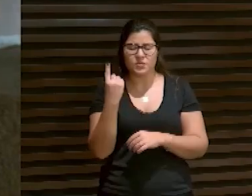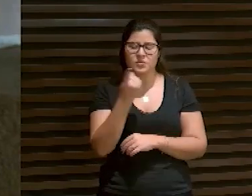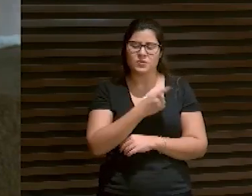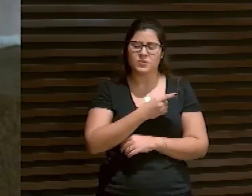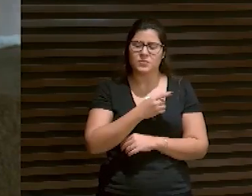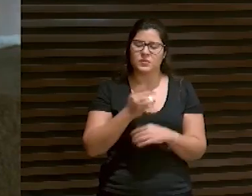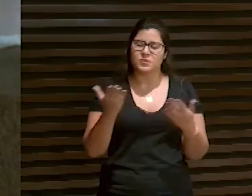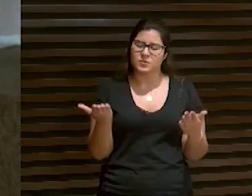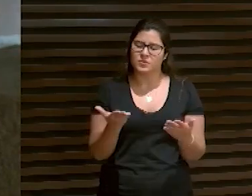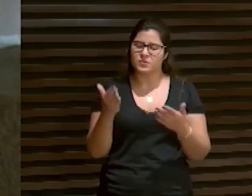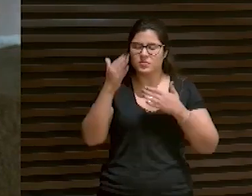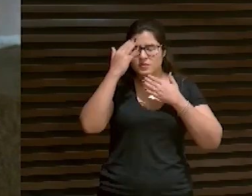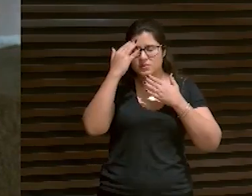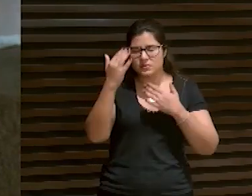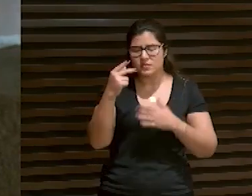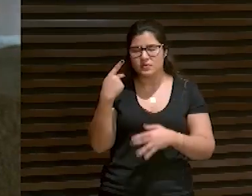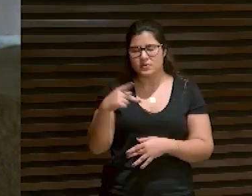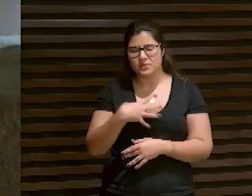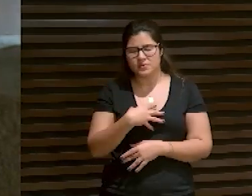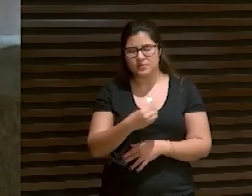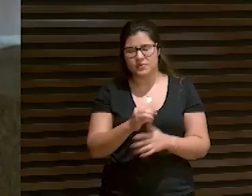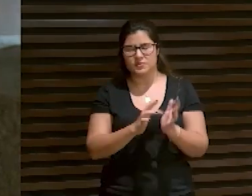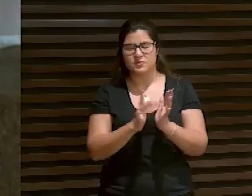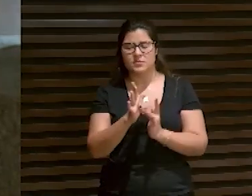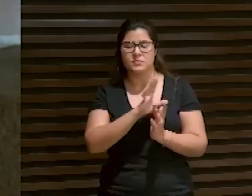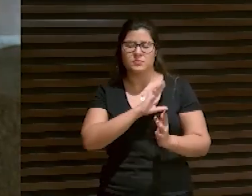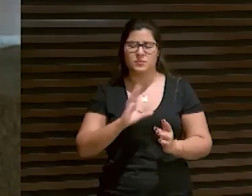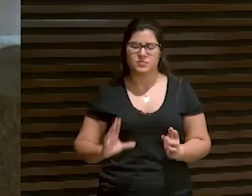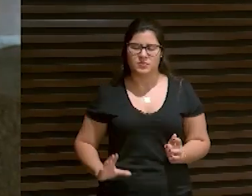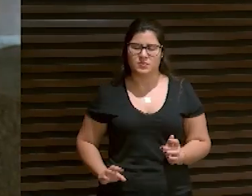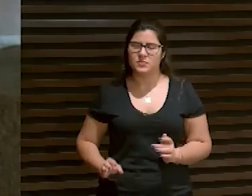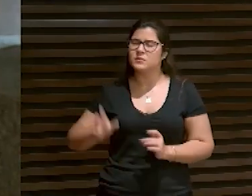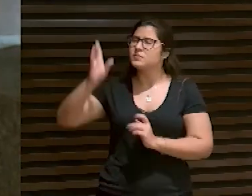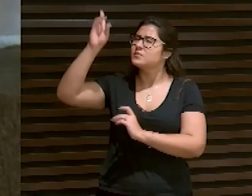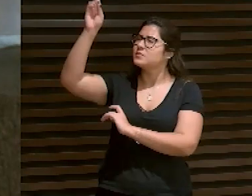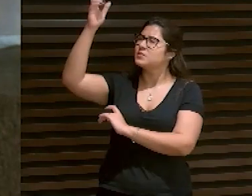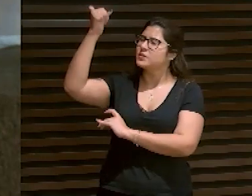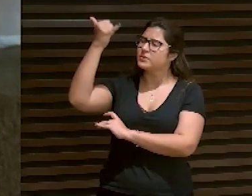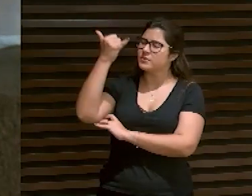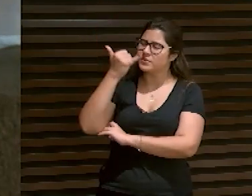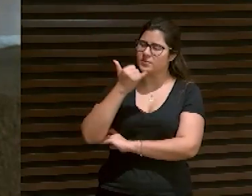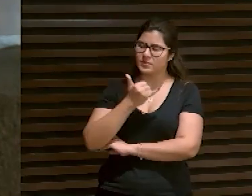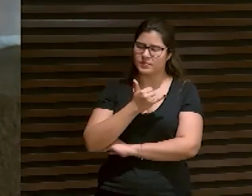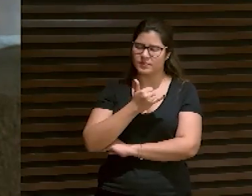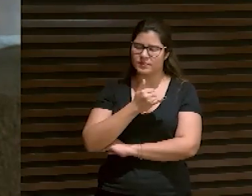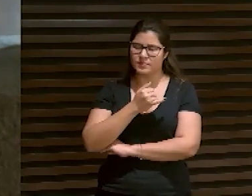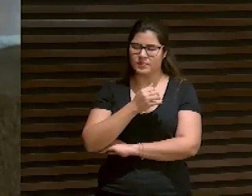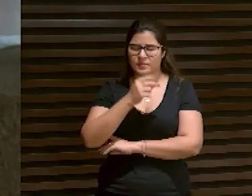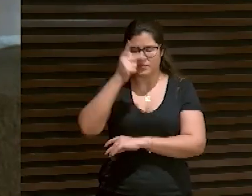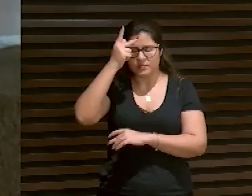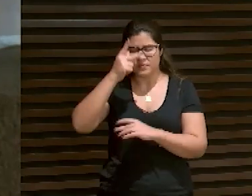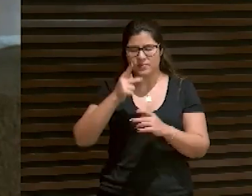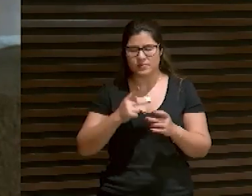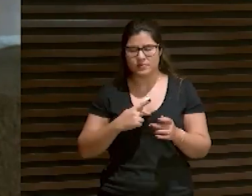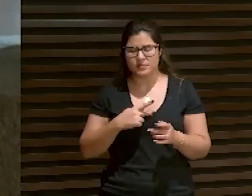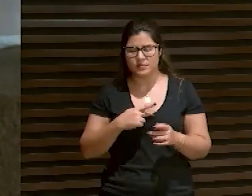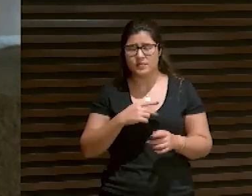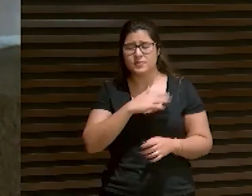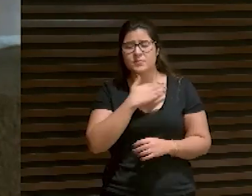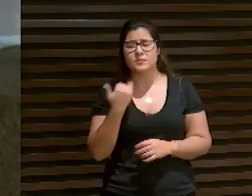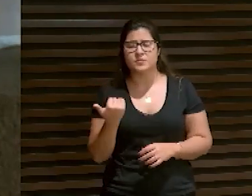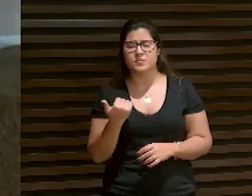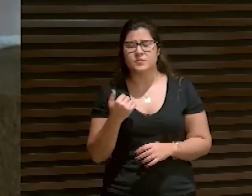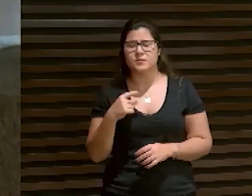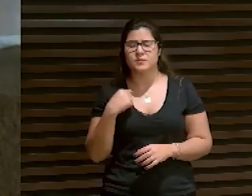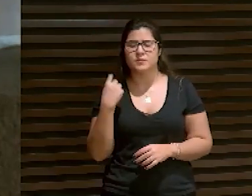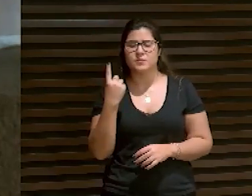teu Filho Jesus Cristo, que por ti foi enviado para comunicar a tua palavra, sendo ele mesmo, e para que morresse pelos nossos